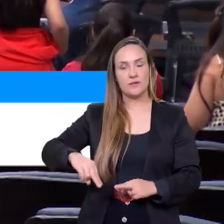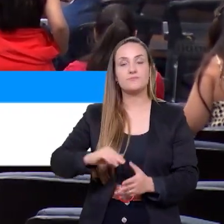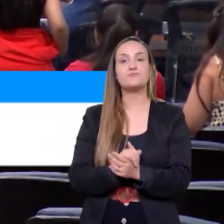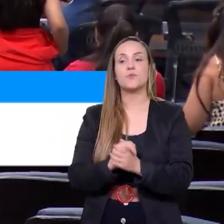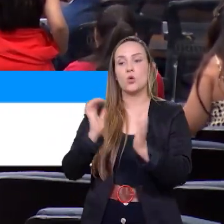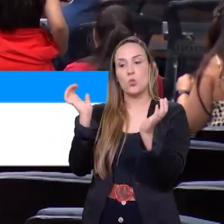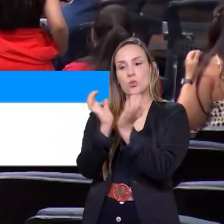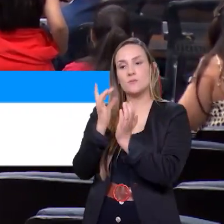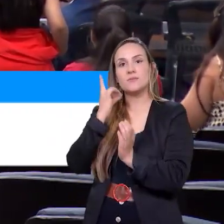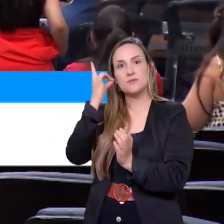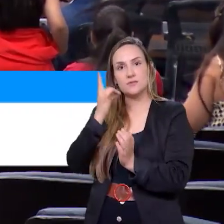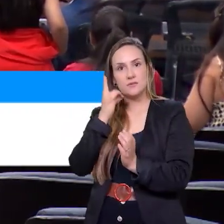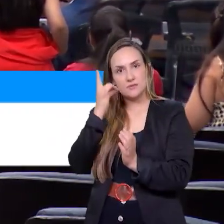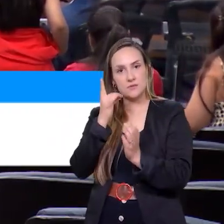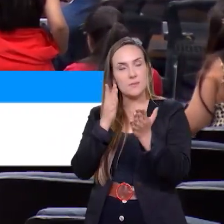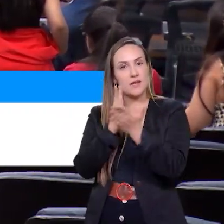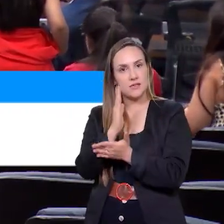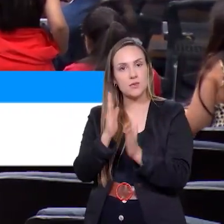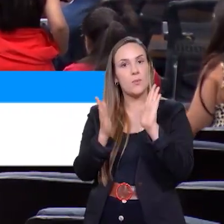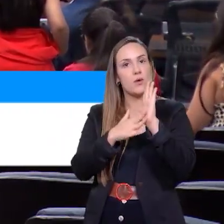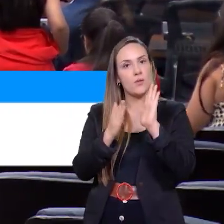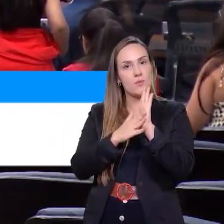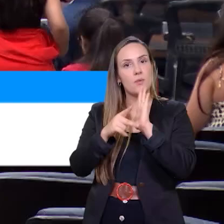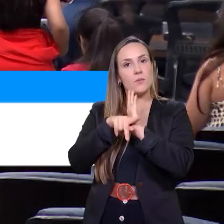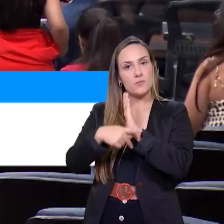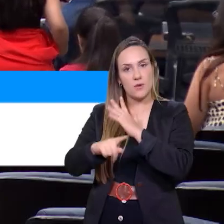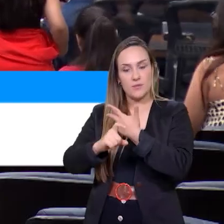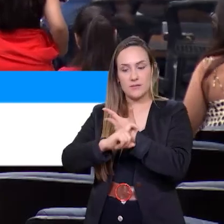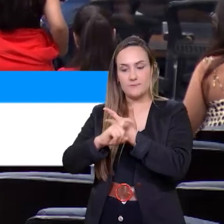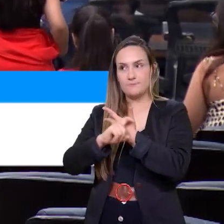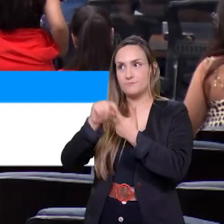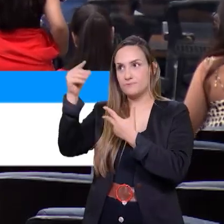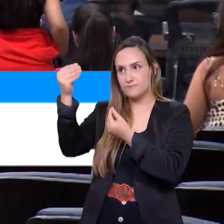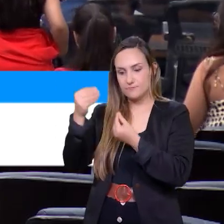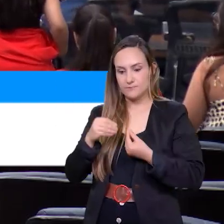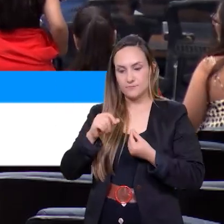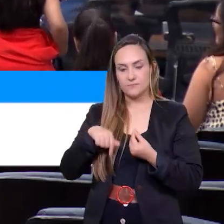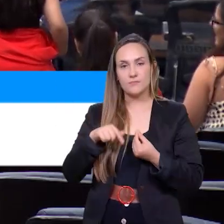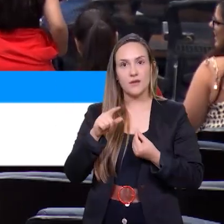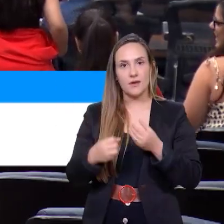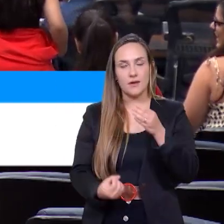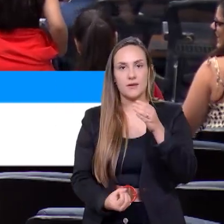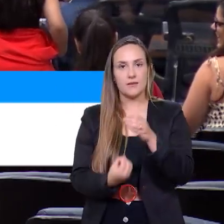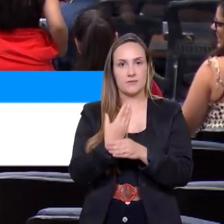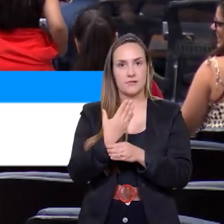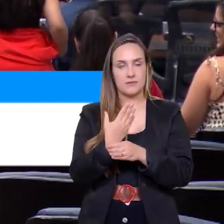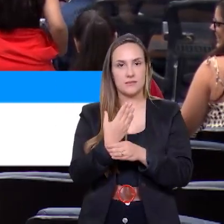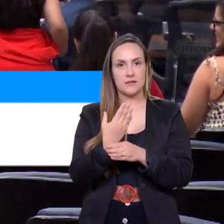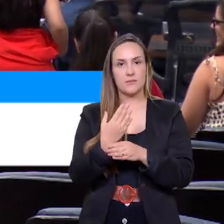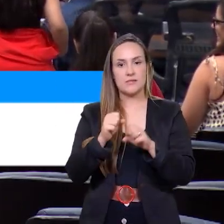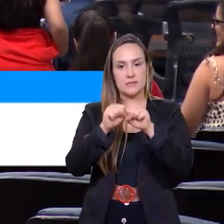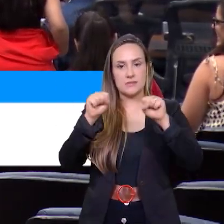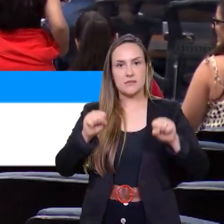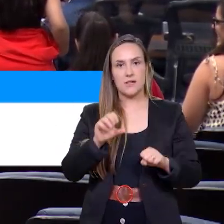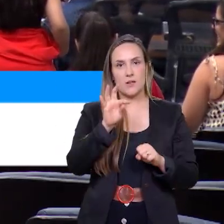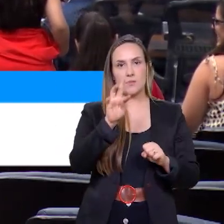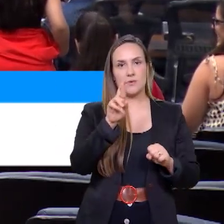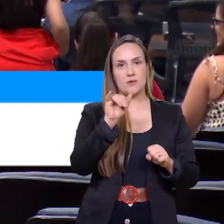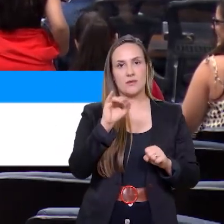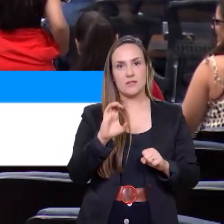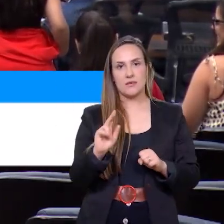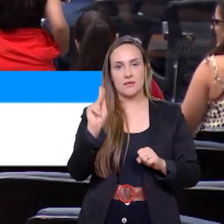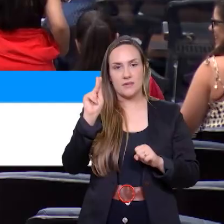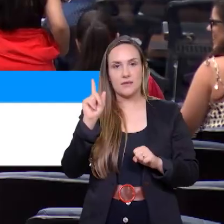novembro, os deputados aprovaram a proposta de autoria do Poder Executivo que institui o sistema TRIP-MS, Sistema